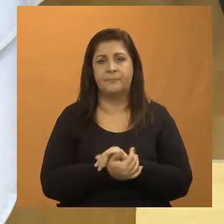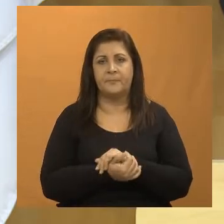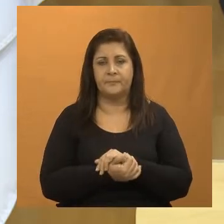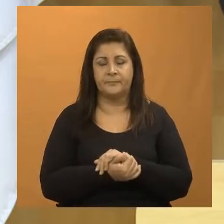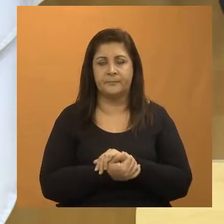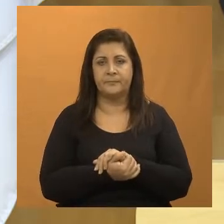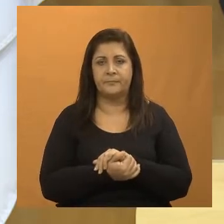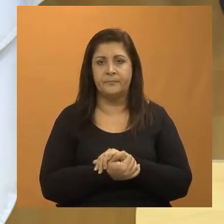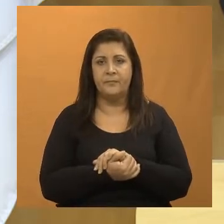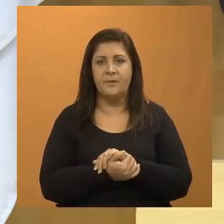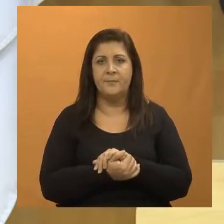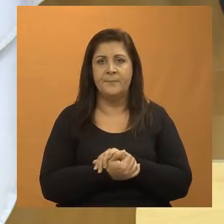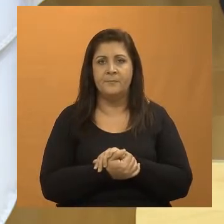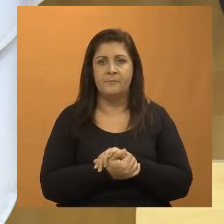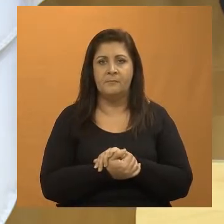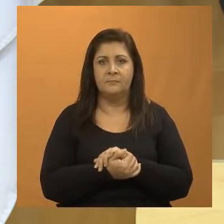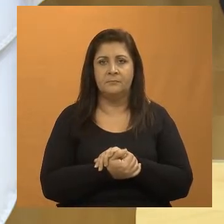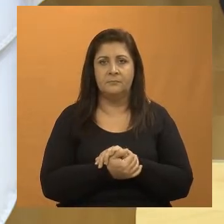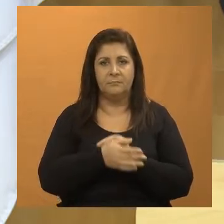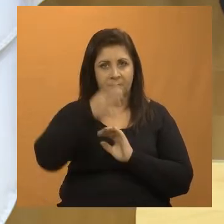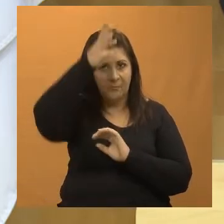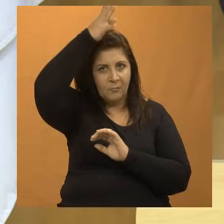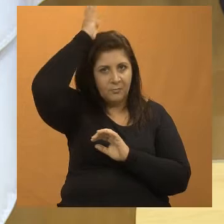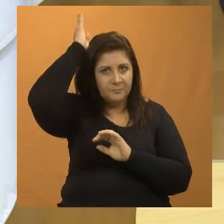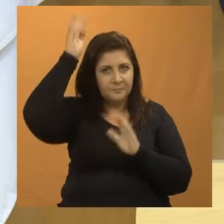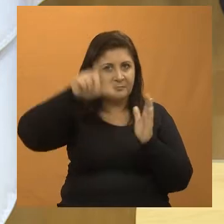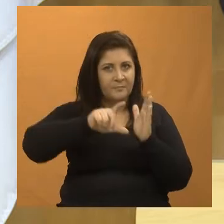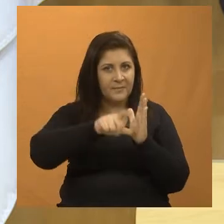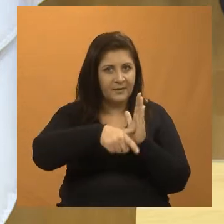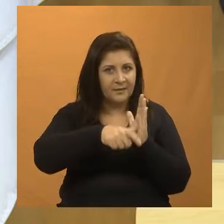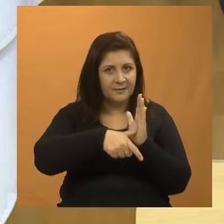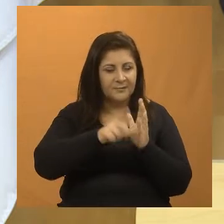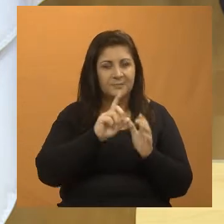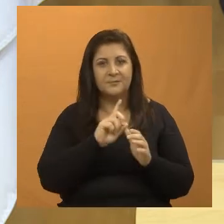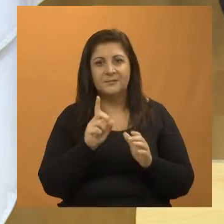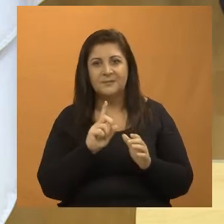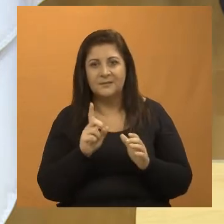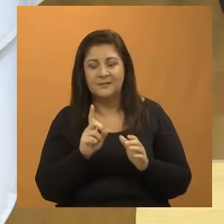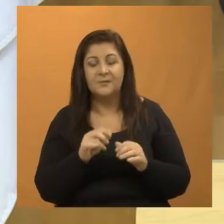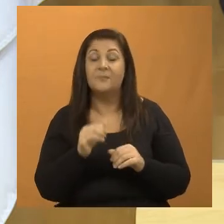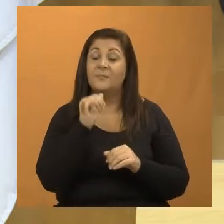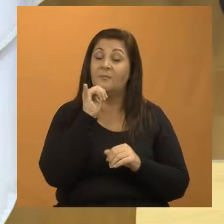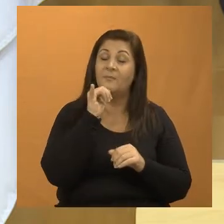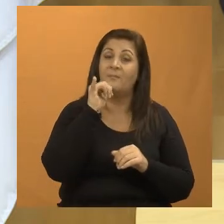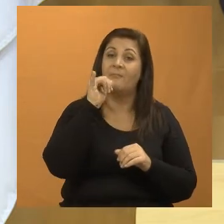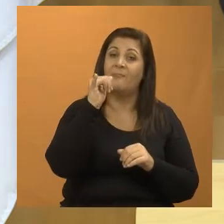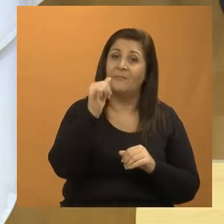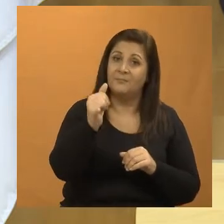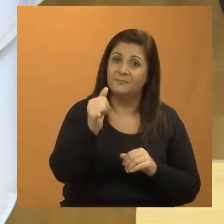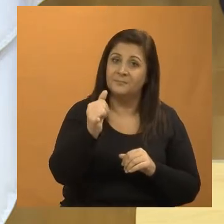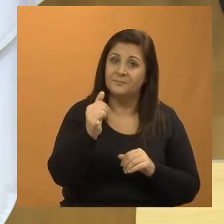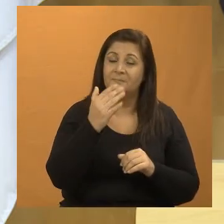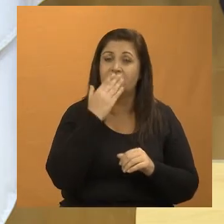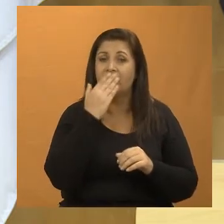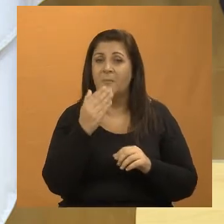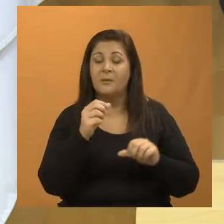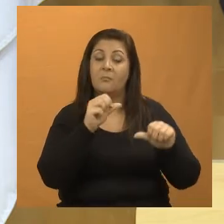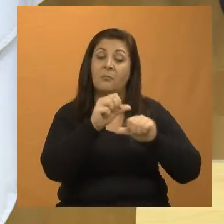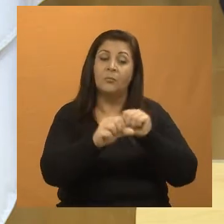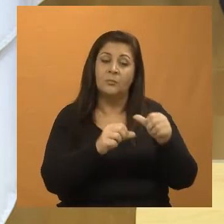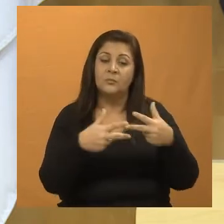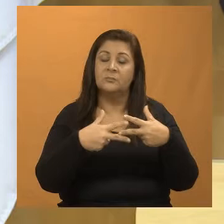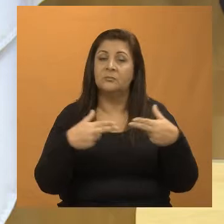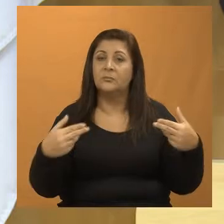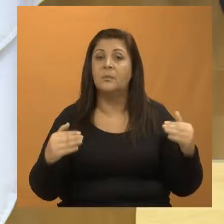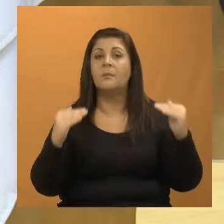emissões. Não quer dizer que o bombeiro esteja atrasado também. Às vezes, muitas das vezes, ele nos comunica pedindo que a gente altere alguma outra coisa para